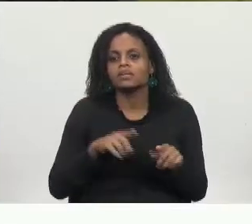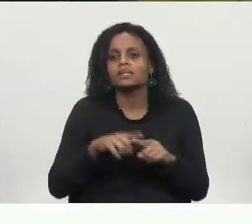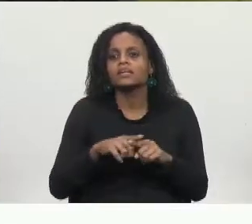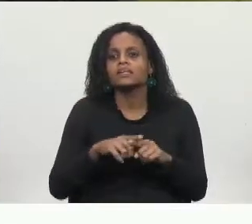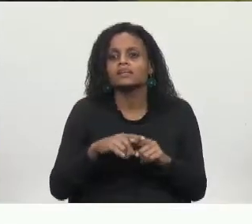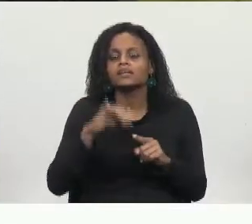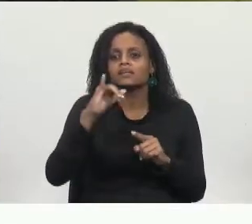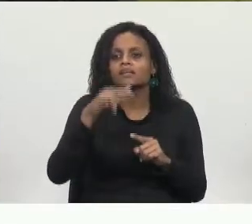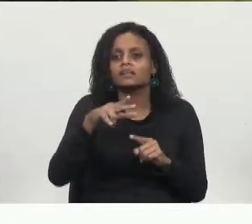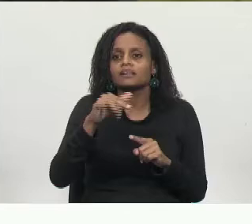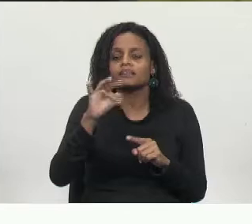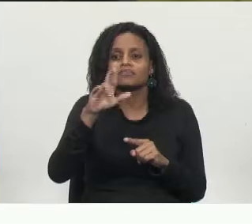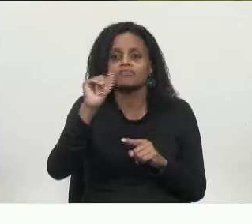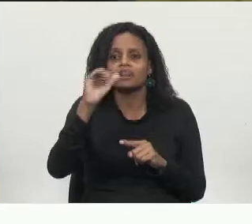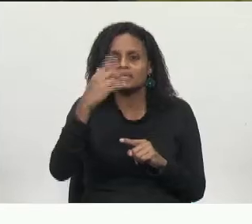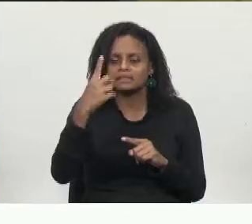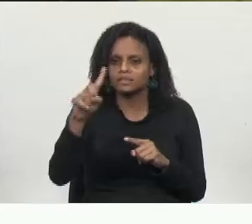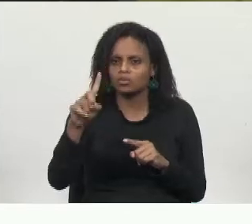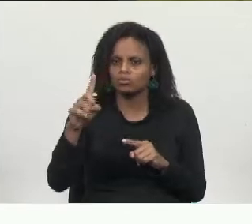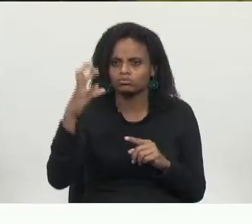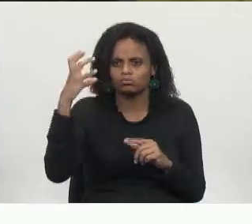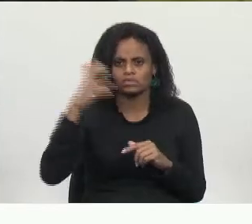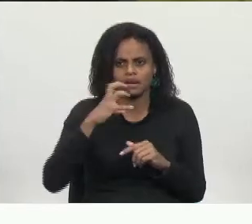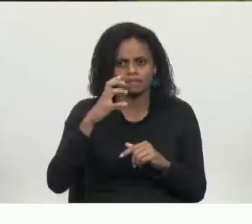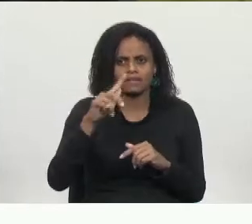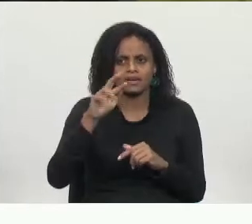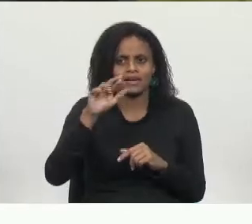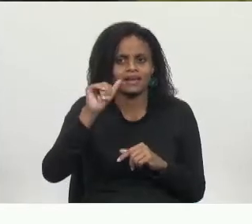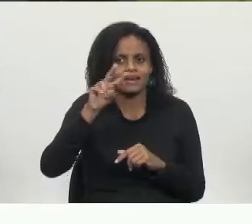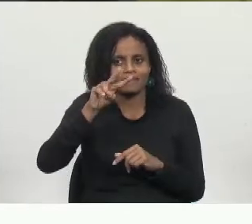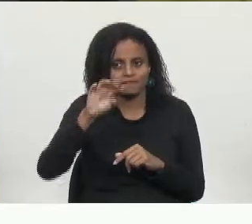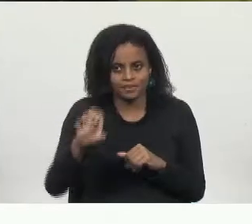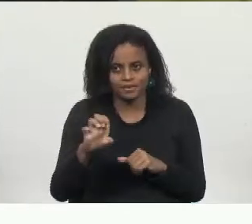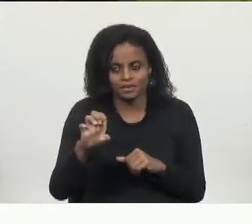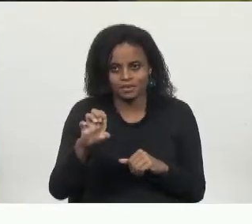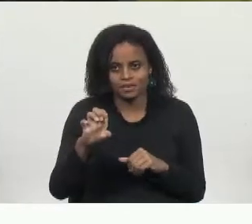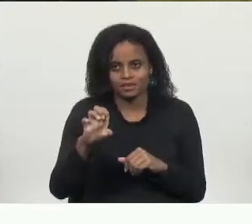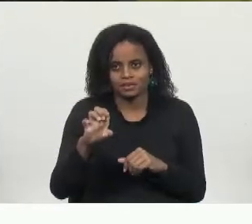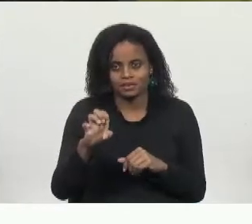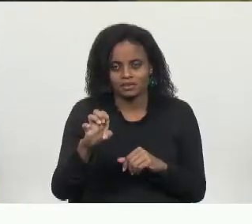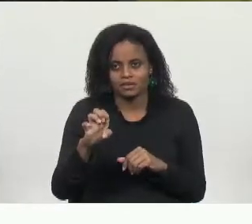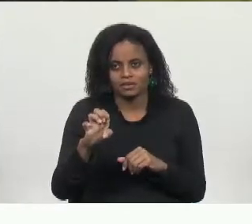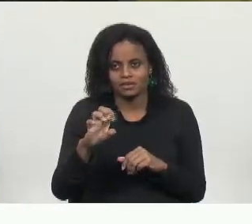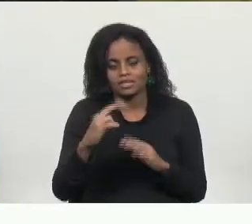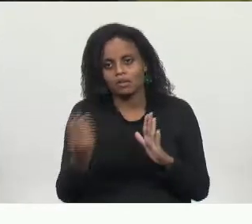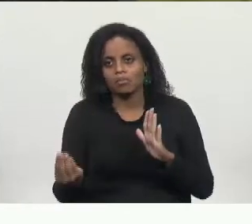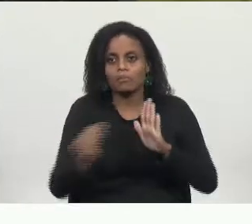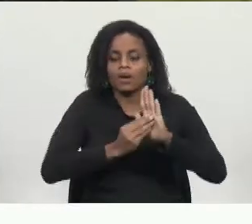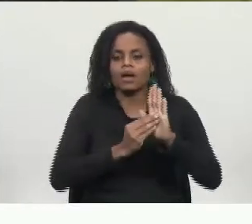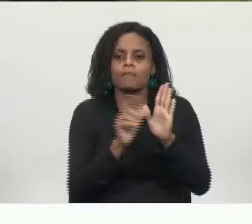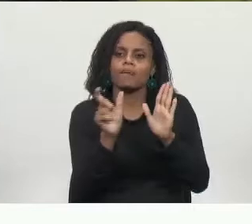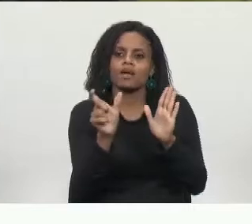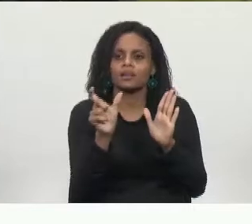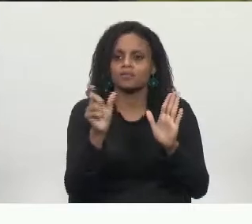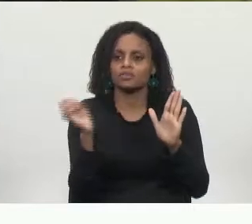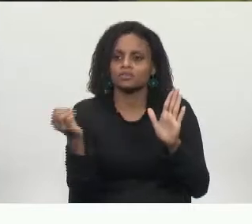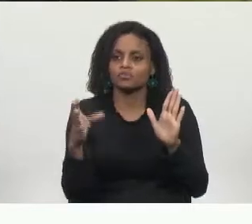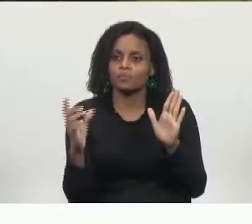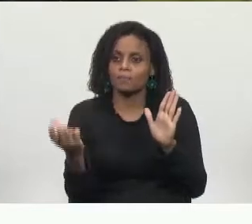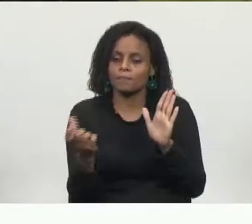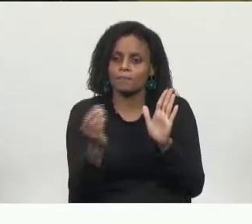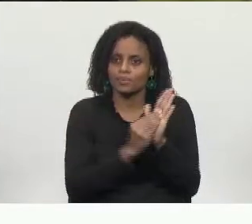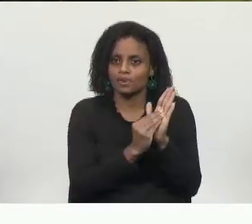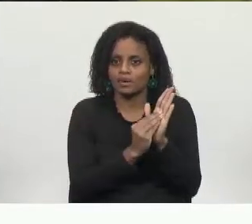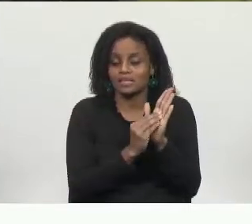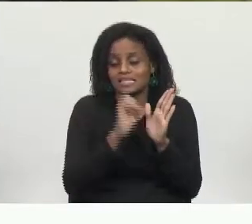infração disciplinar grave, ou seja, acrescentam uma nova palavra no sentido que, se